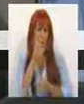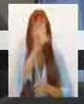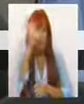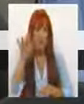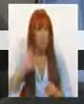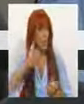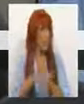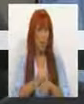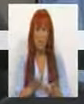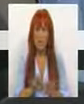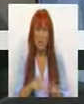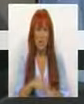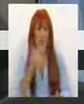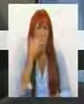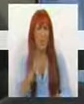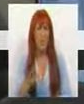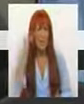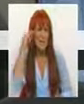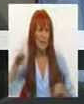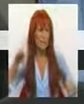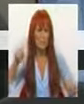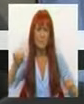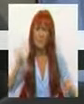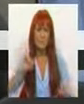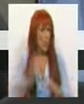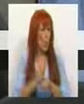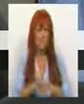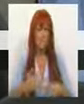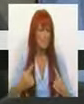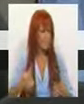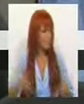países, mas que em outros, como países africanos e asiáticos, naturalmente têm outro tipo